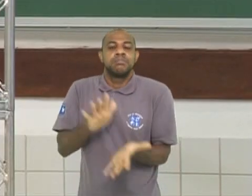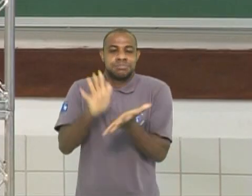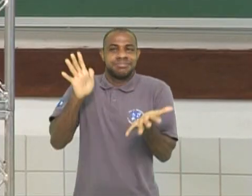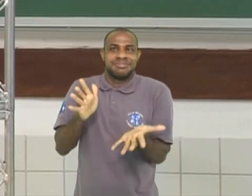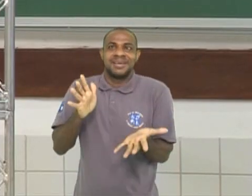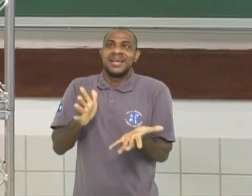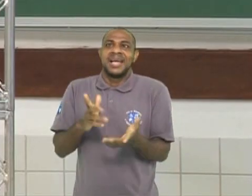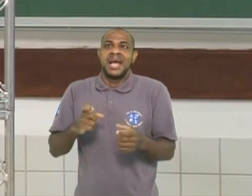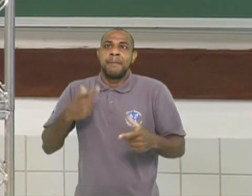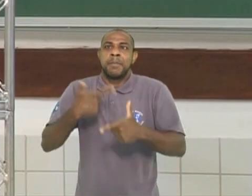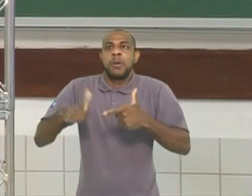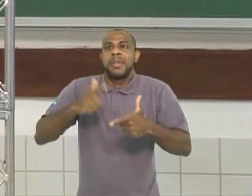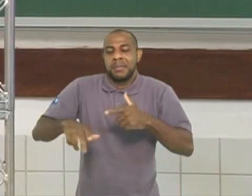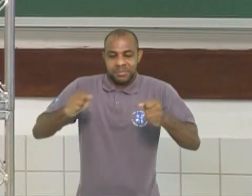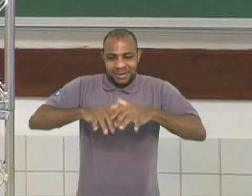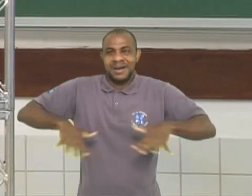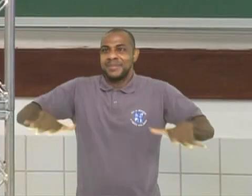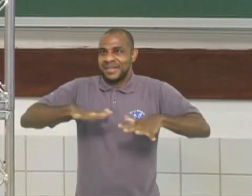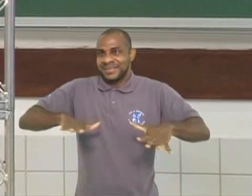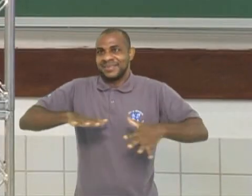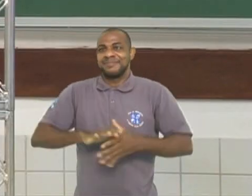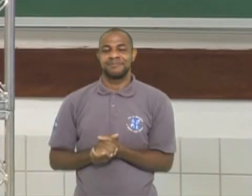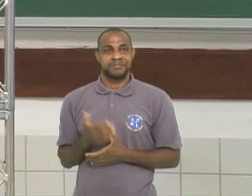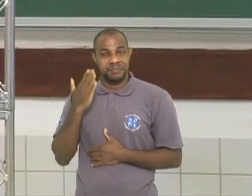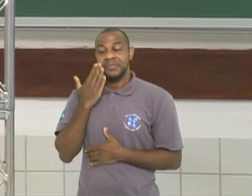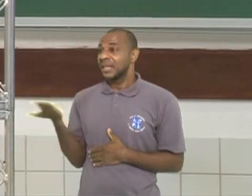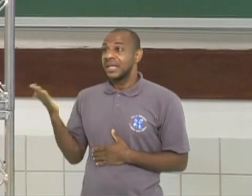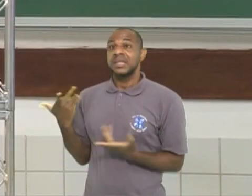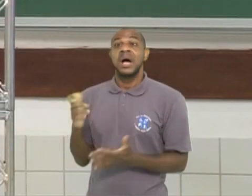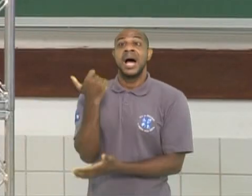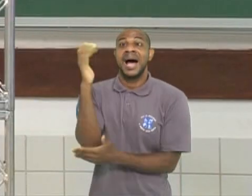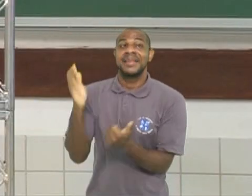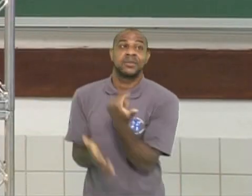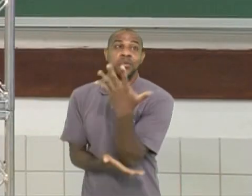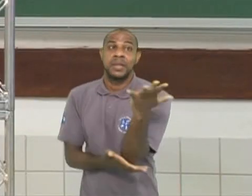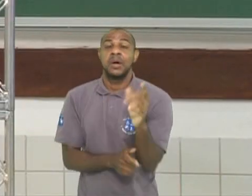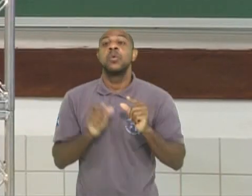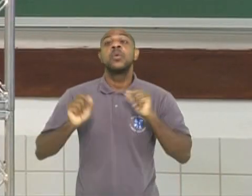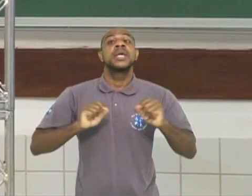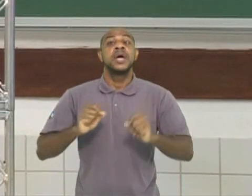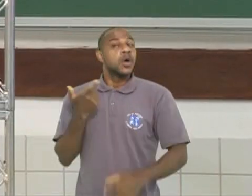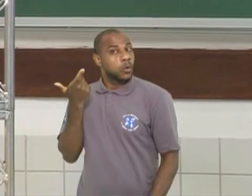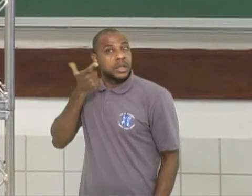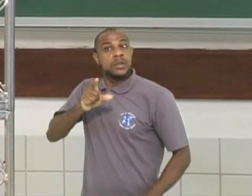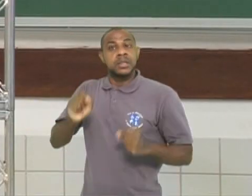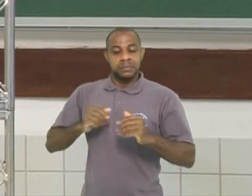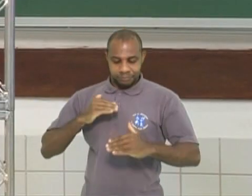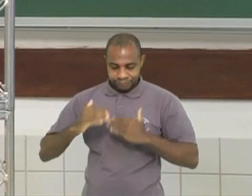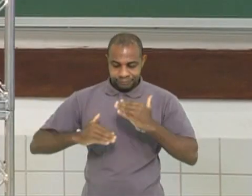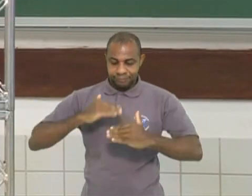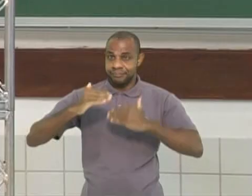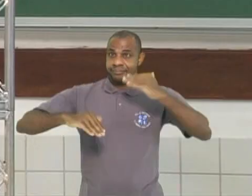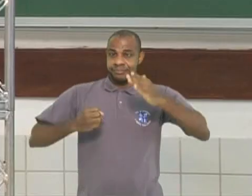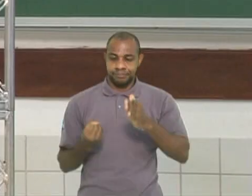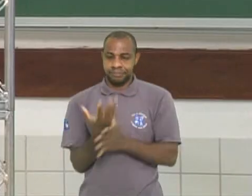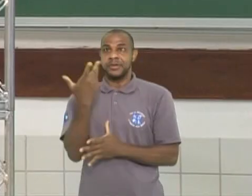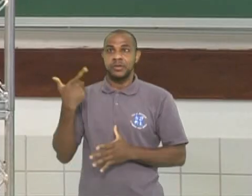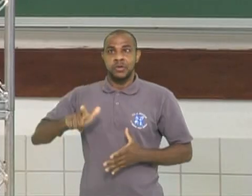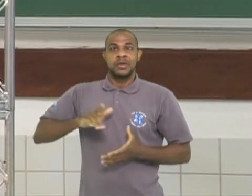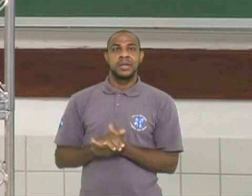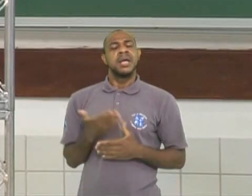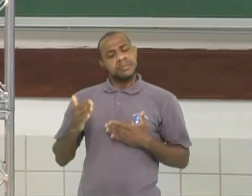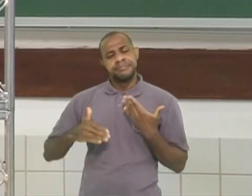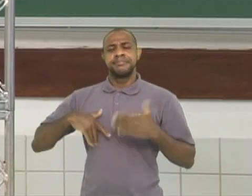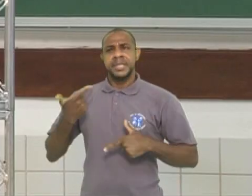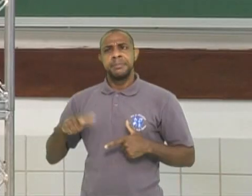espaço, naquele ambiente por onde ele passava. E a natureza, por si só, ela conseguia se regenerar. Aí foi passando